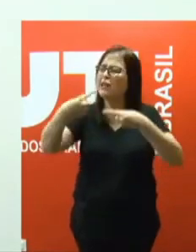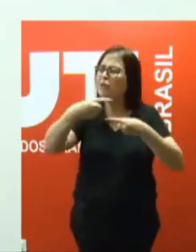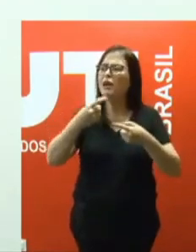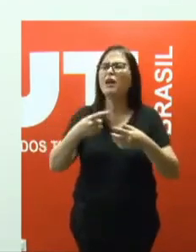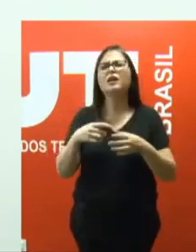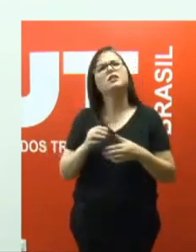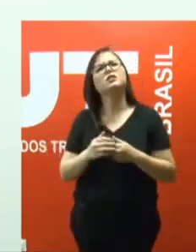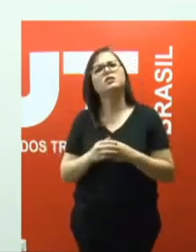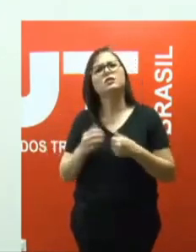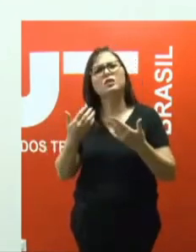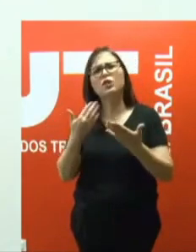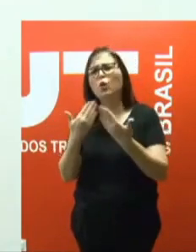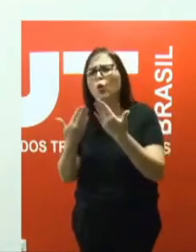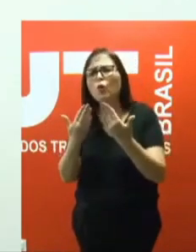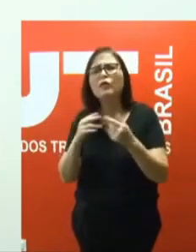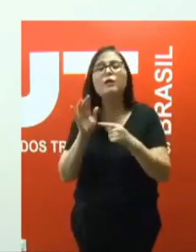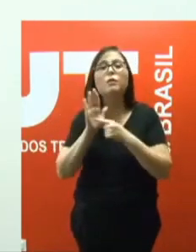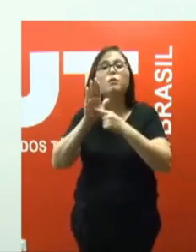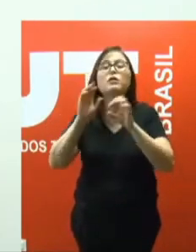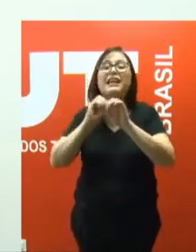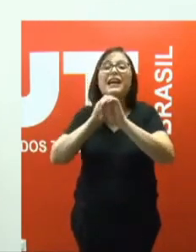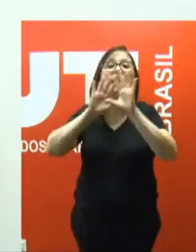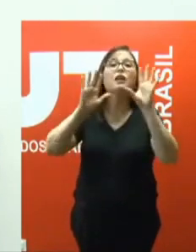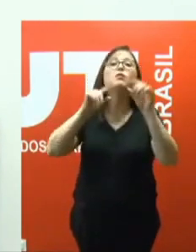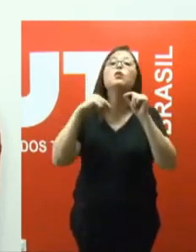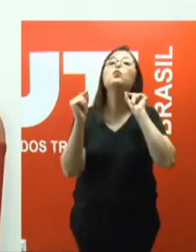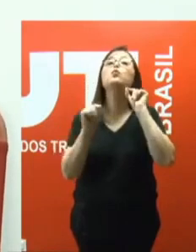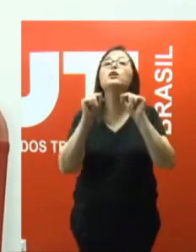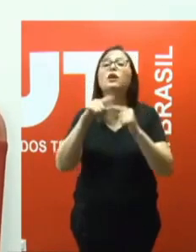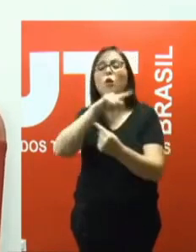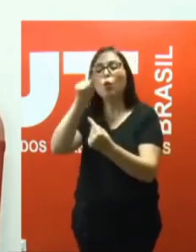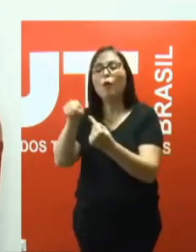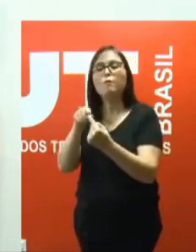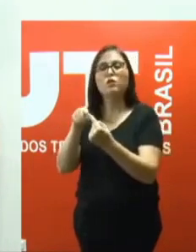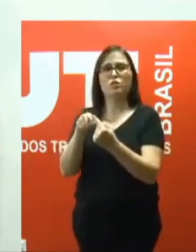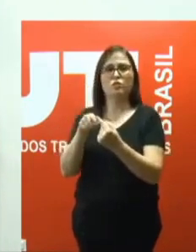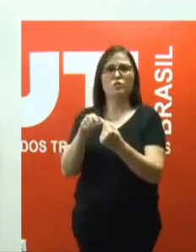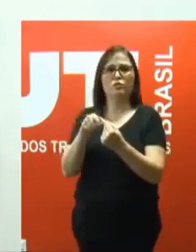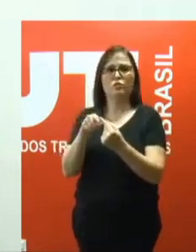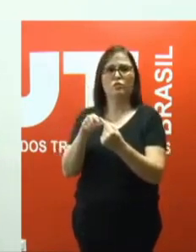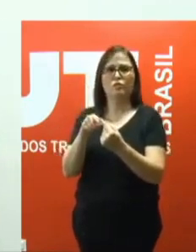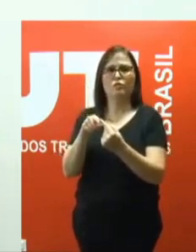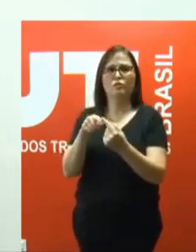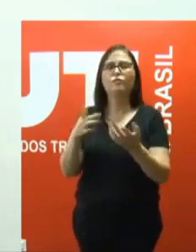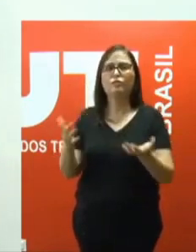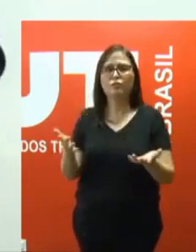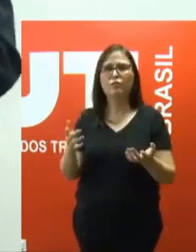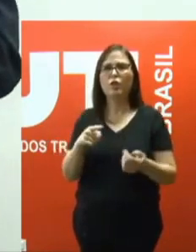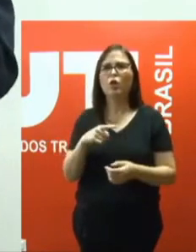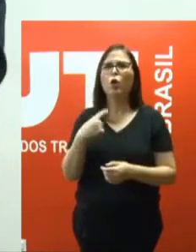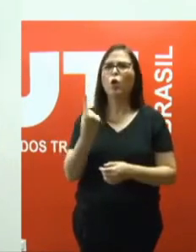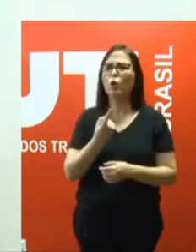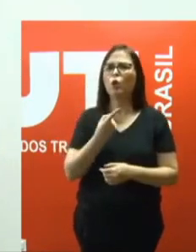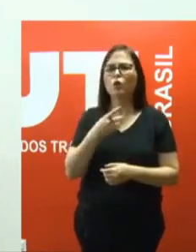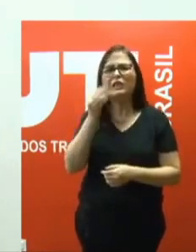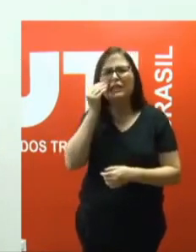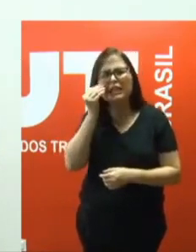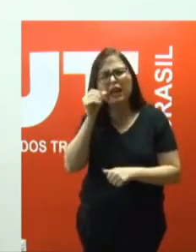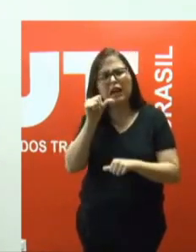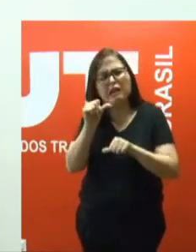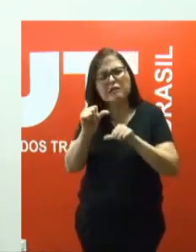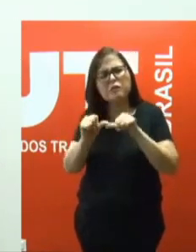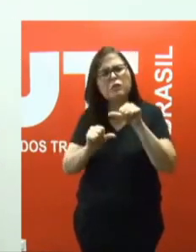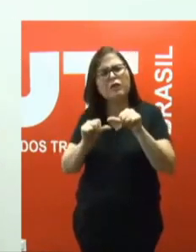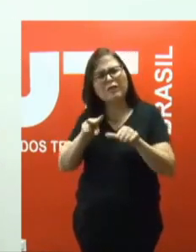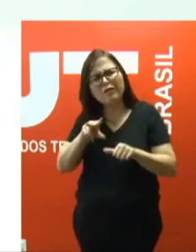diga concretamente o que, que a gente quer. A gente, embora eu tenha dito que a gente vai tentar mudar